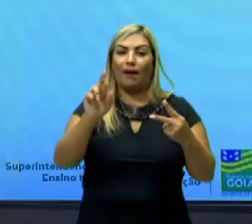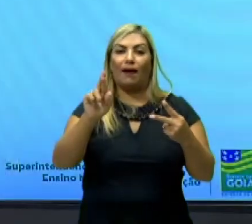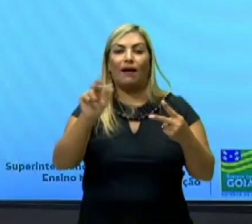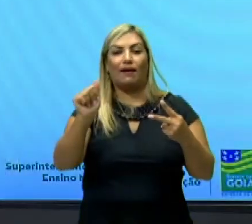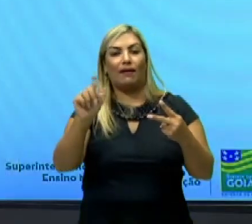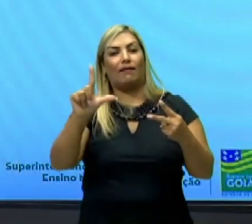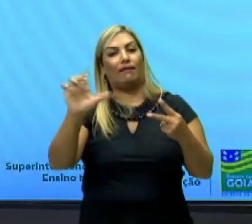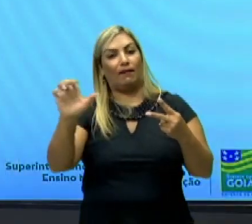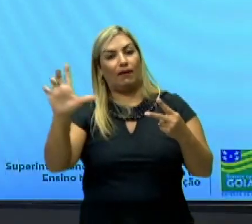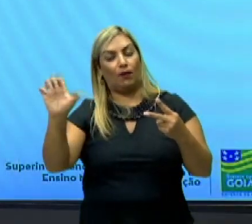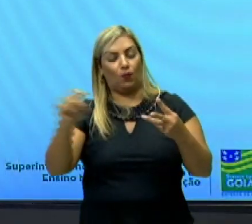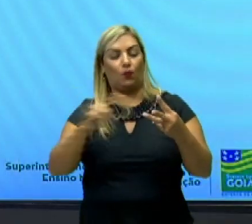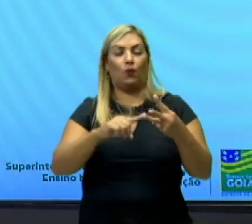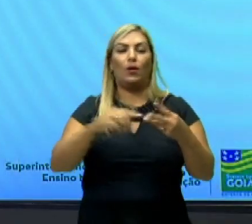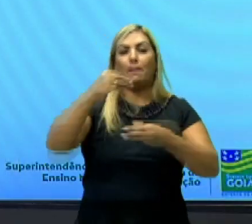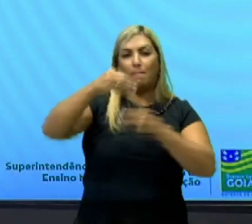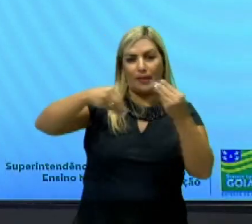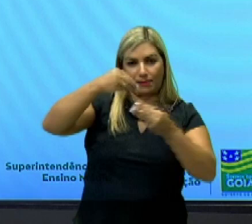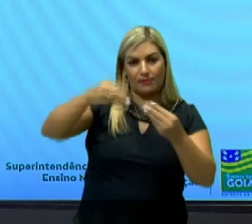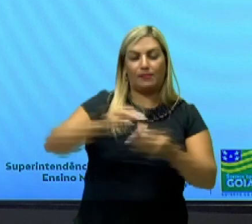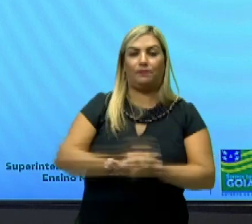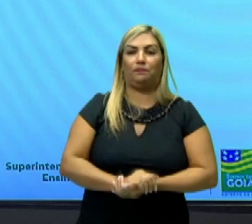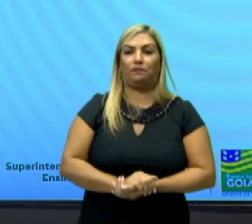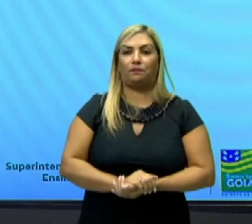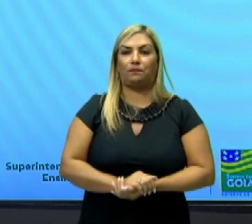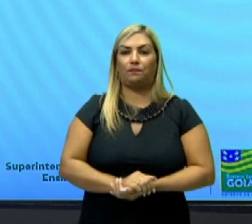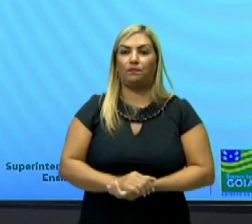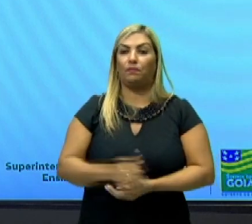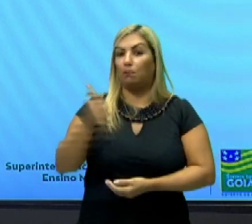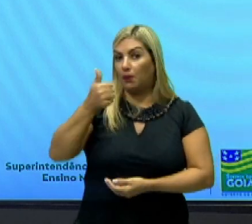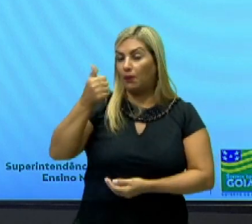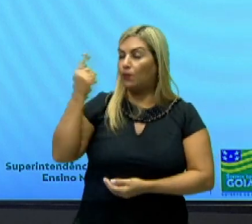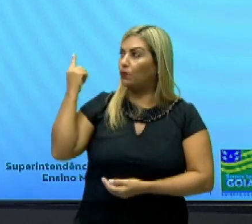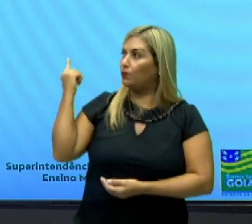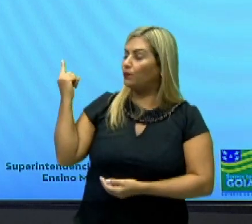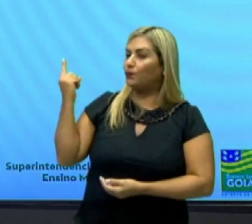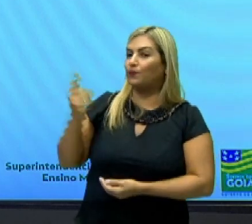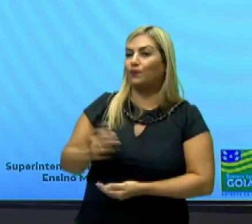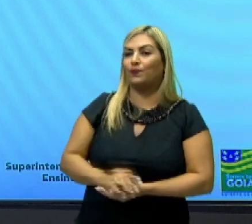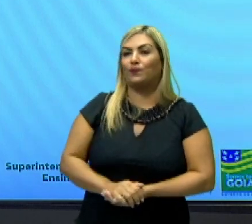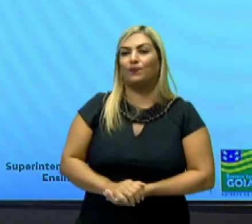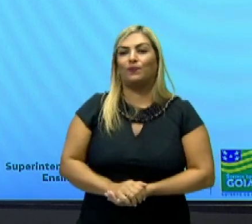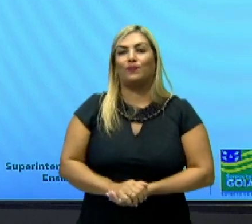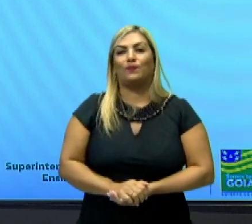lá. Primeiro caso aqui, olha, situação 1.